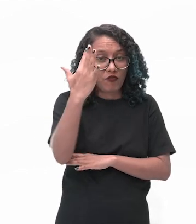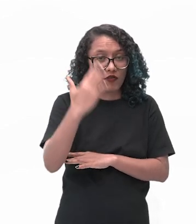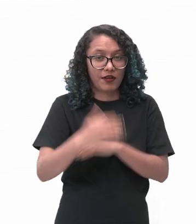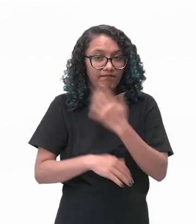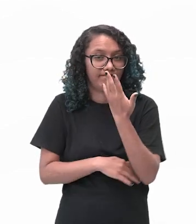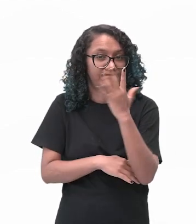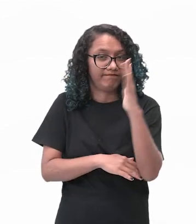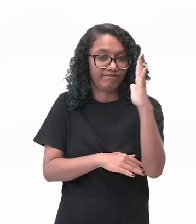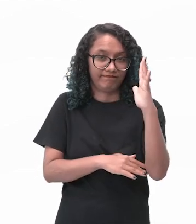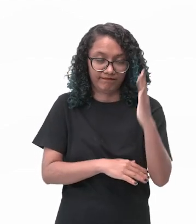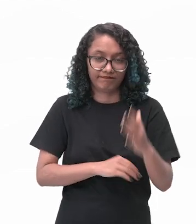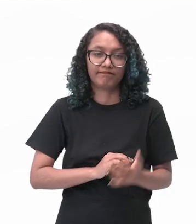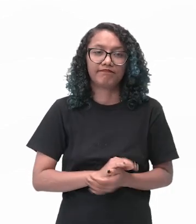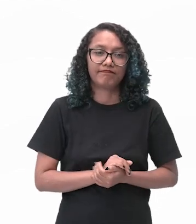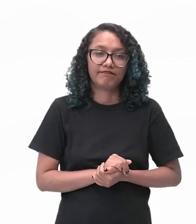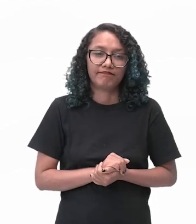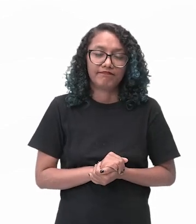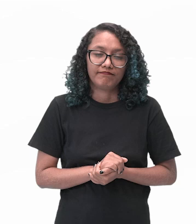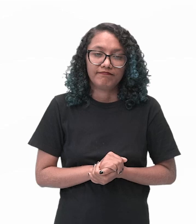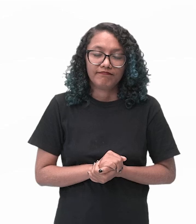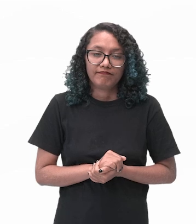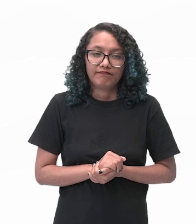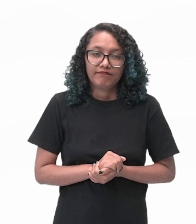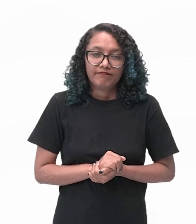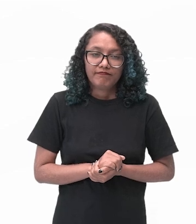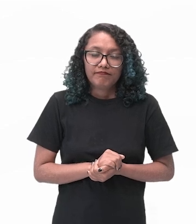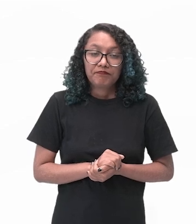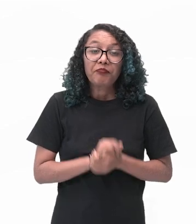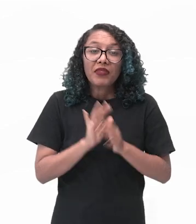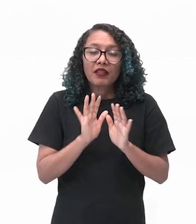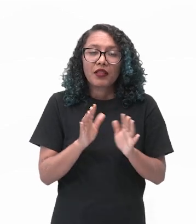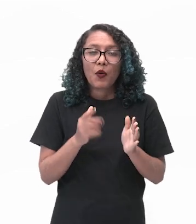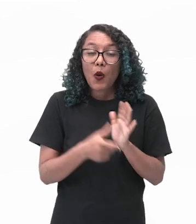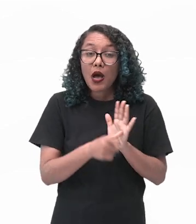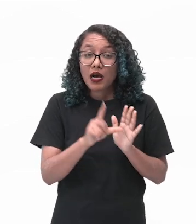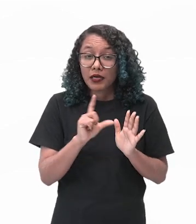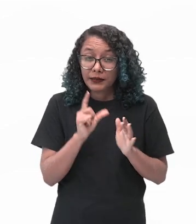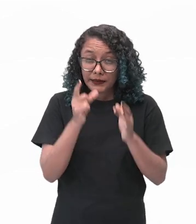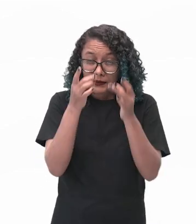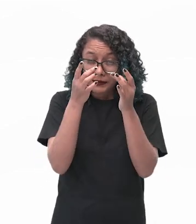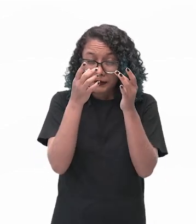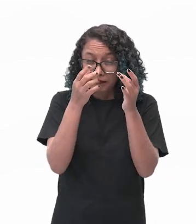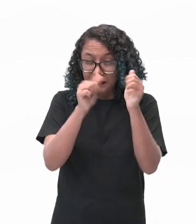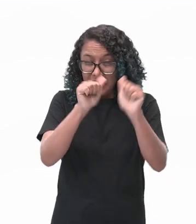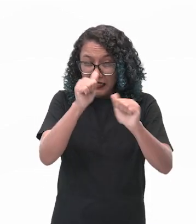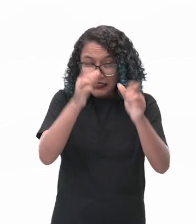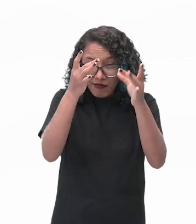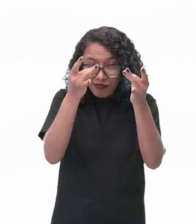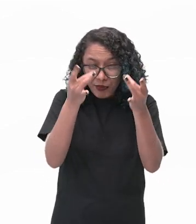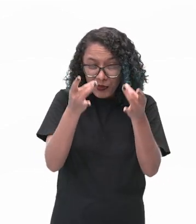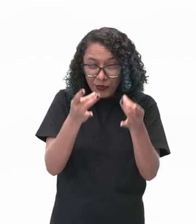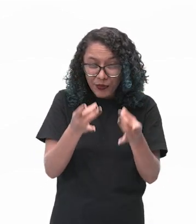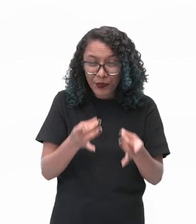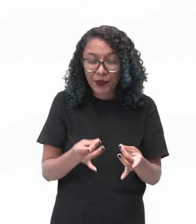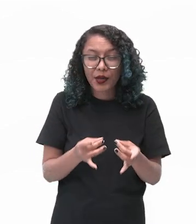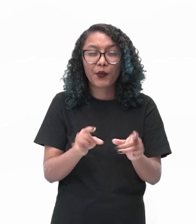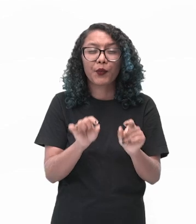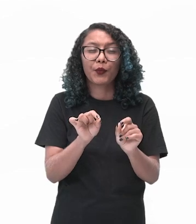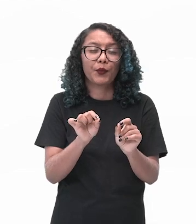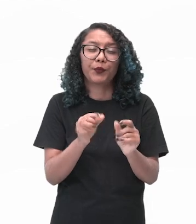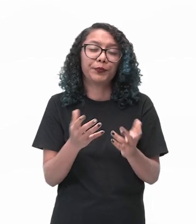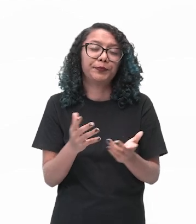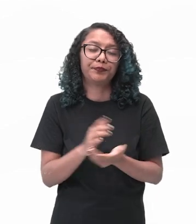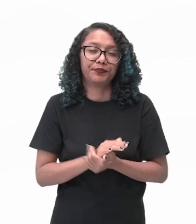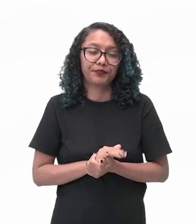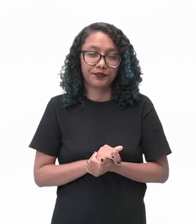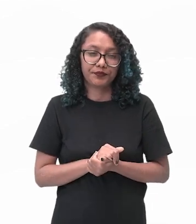ok? Antes de nós analisarmos esse texto minuciosamente, eu quero falar para